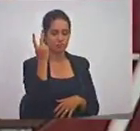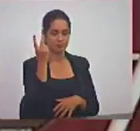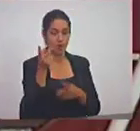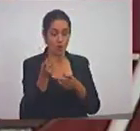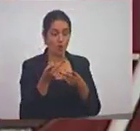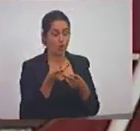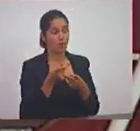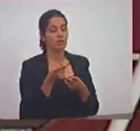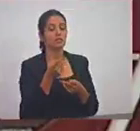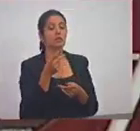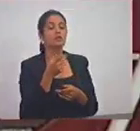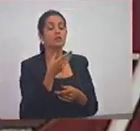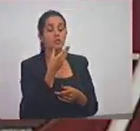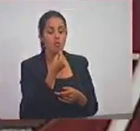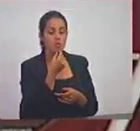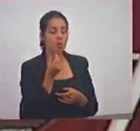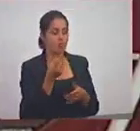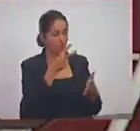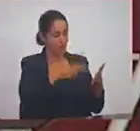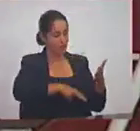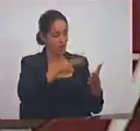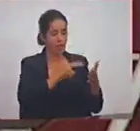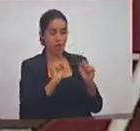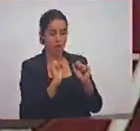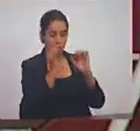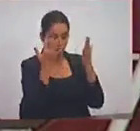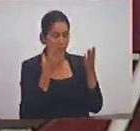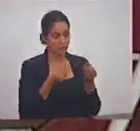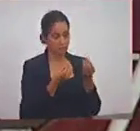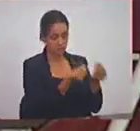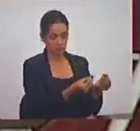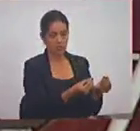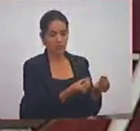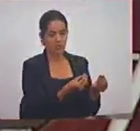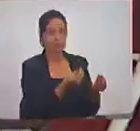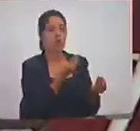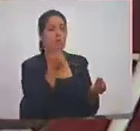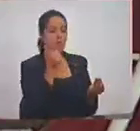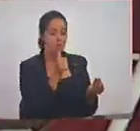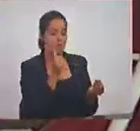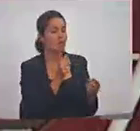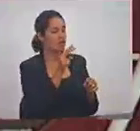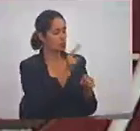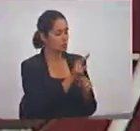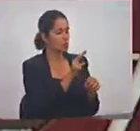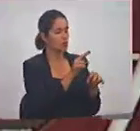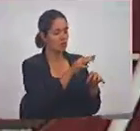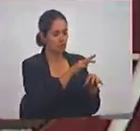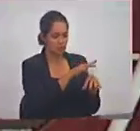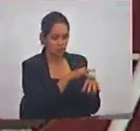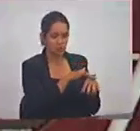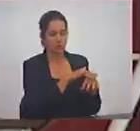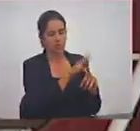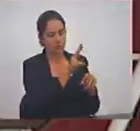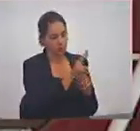para ler a homenagem que nós estamos prestando a essa grande senhora que representa o orgulho